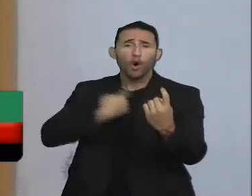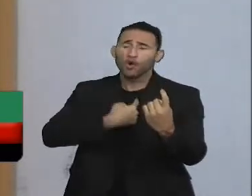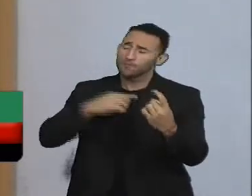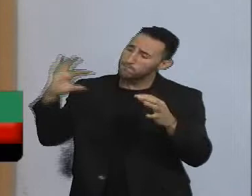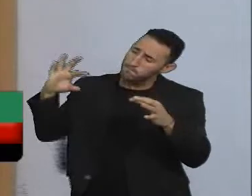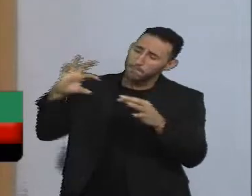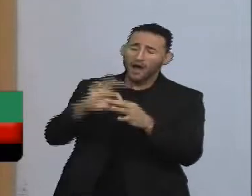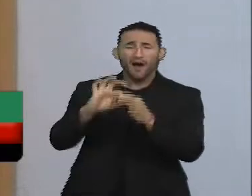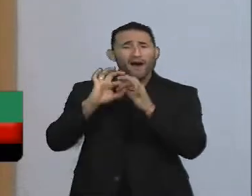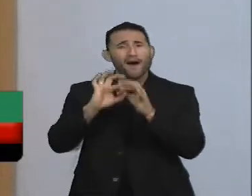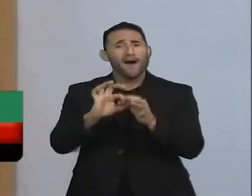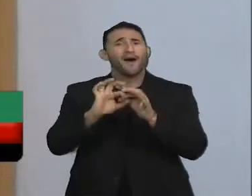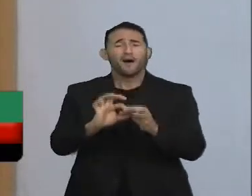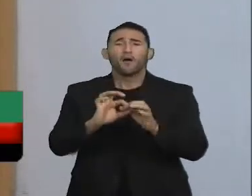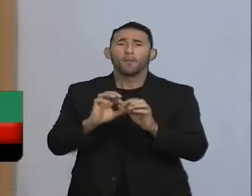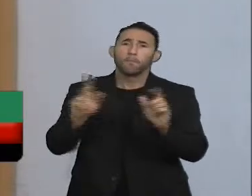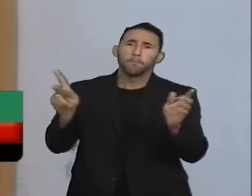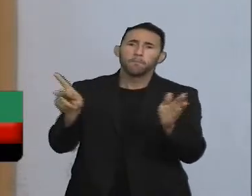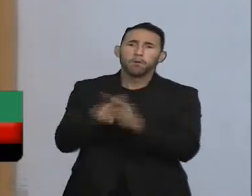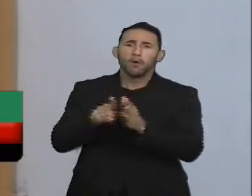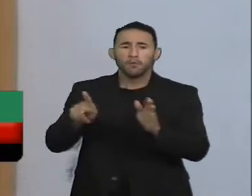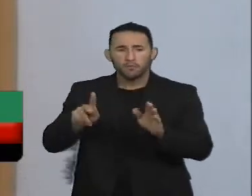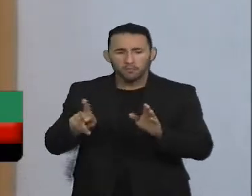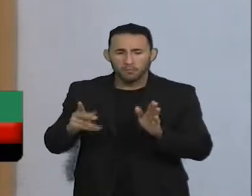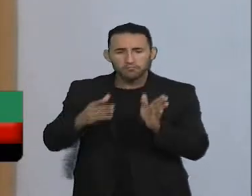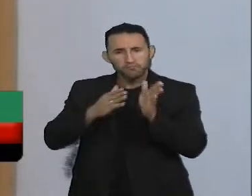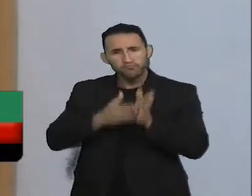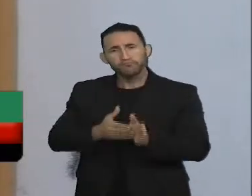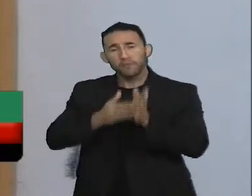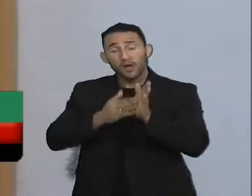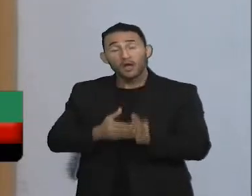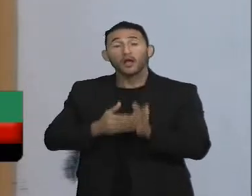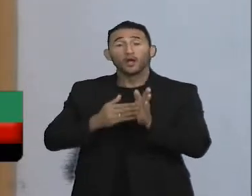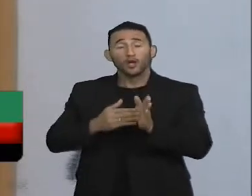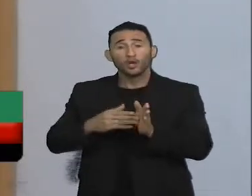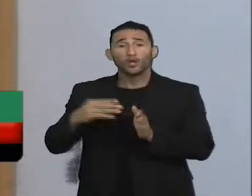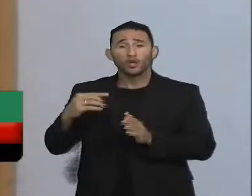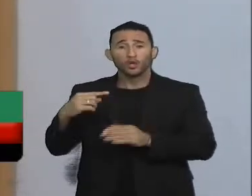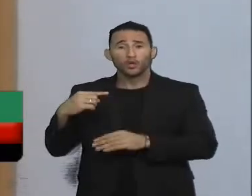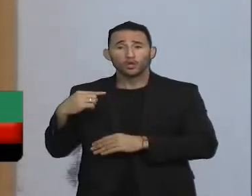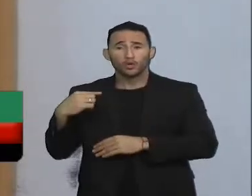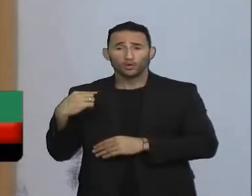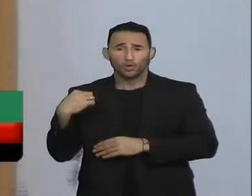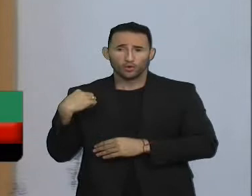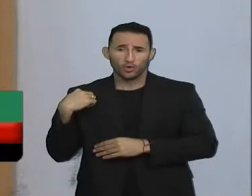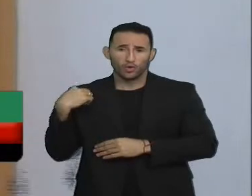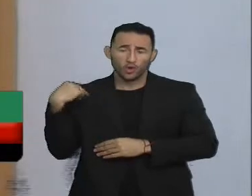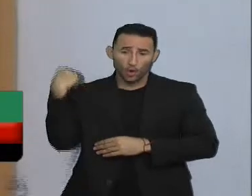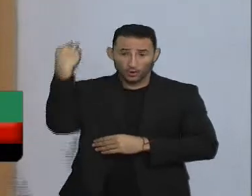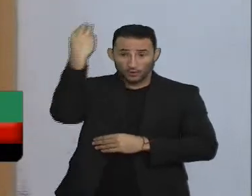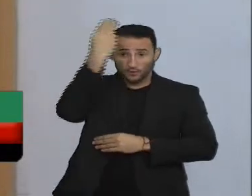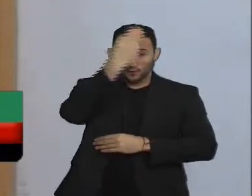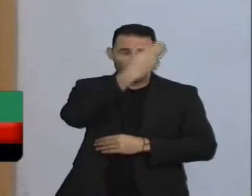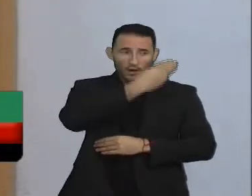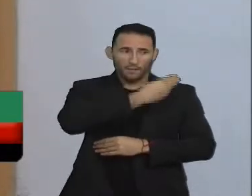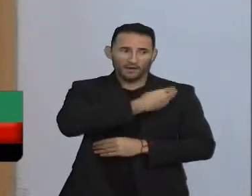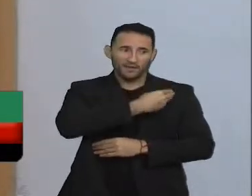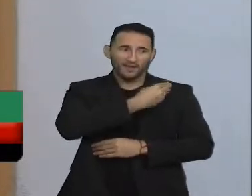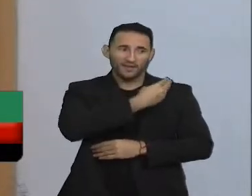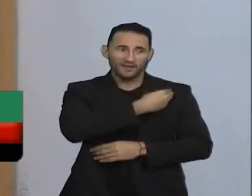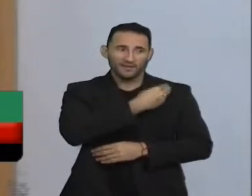uma única irmandade, né? E Nossa Senhora de Luján, para eles, nada mais é que Nossa Senhora Aparecida. E